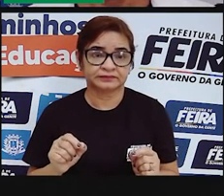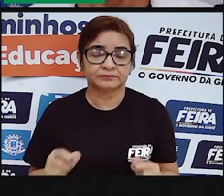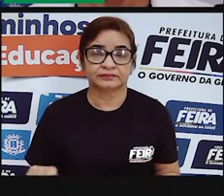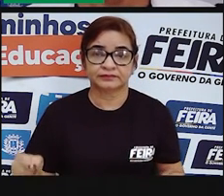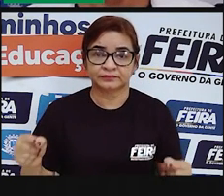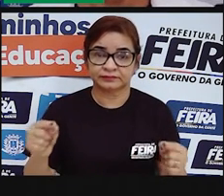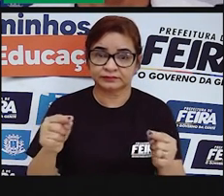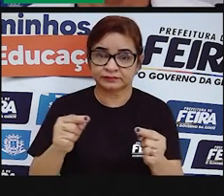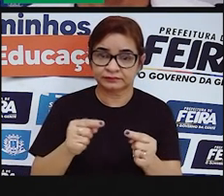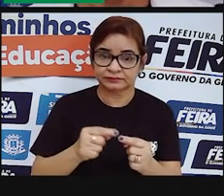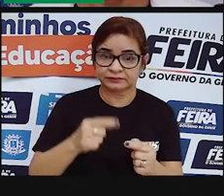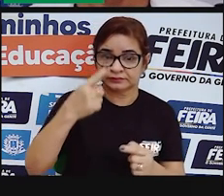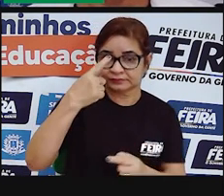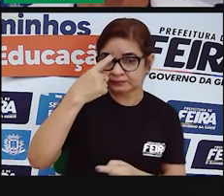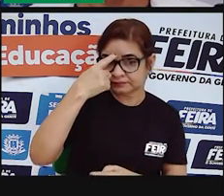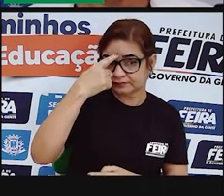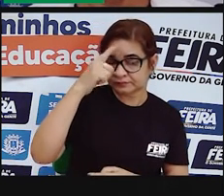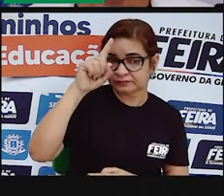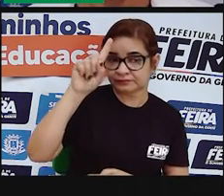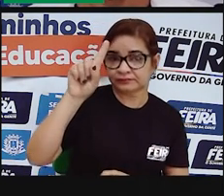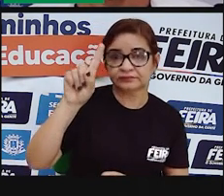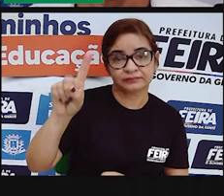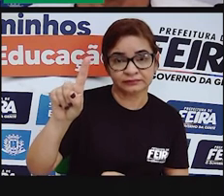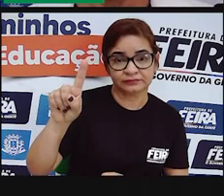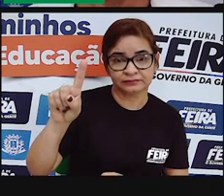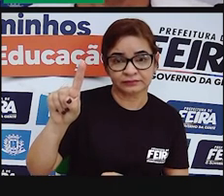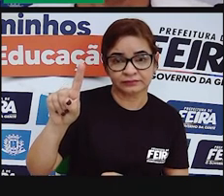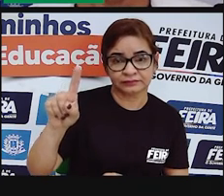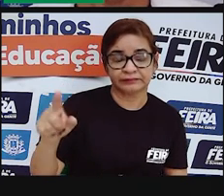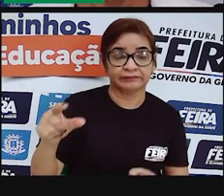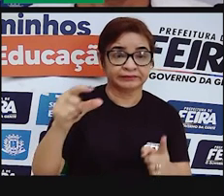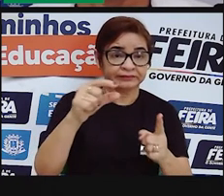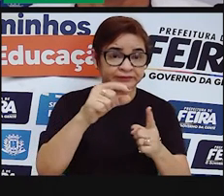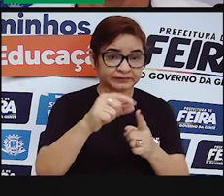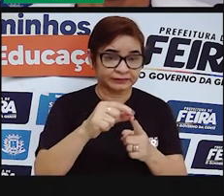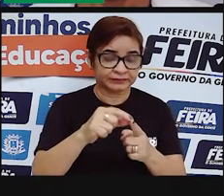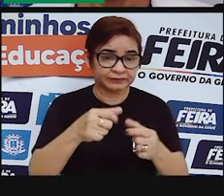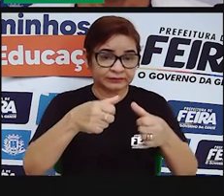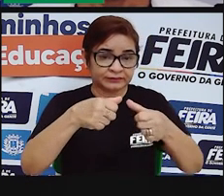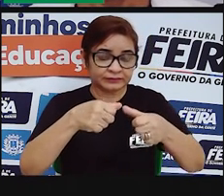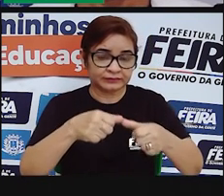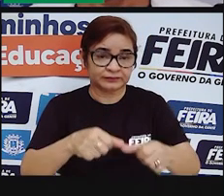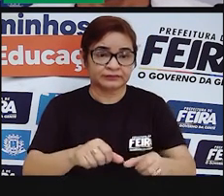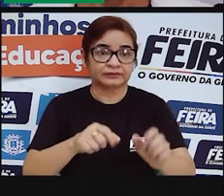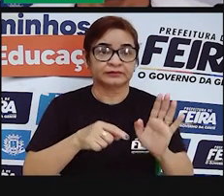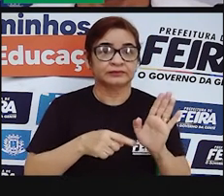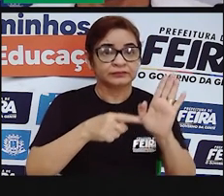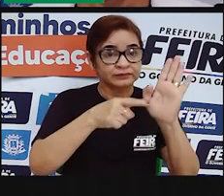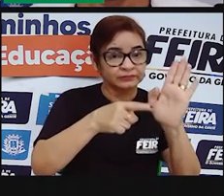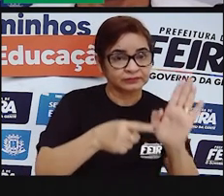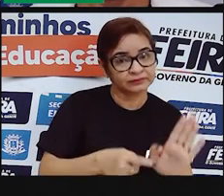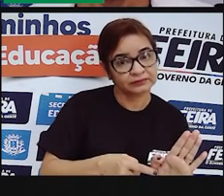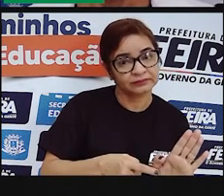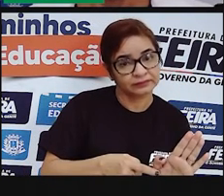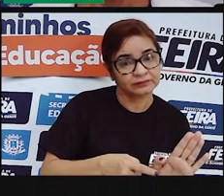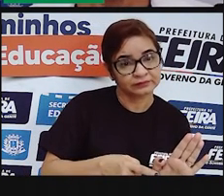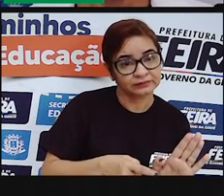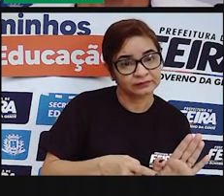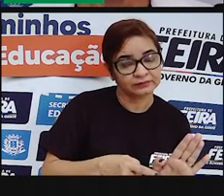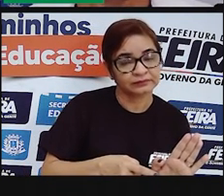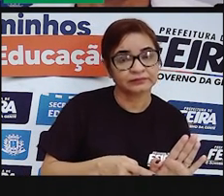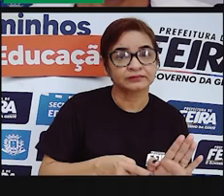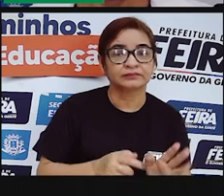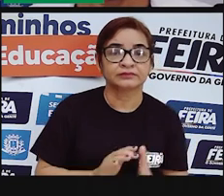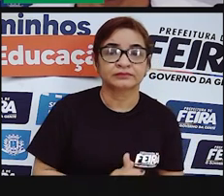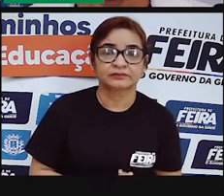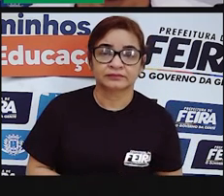Silepse, existem três tipos de silepse que nós vamos ver à frente. E o que é a silepse? É a concordância com a ideia e não